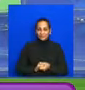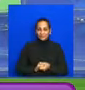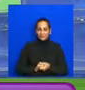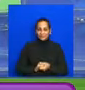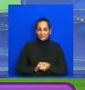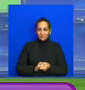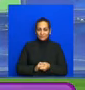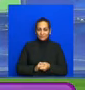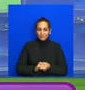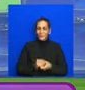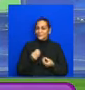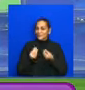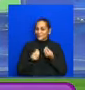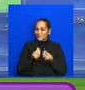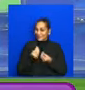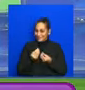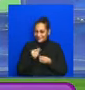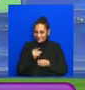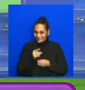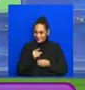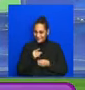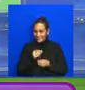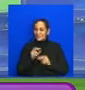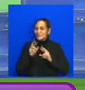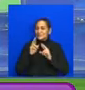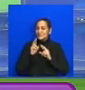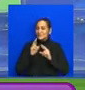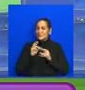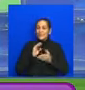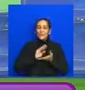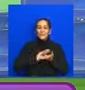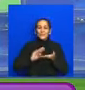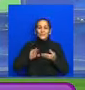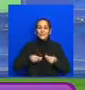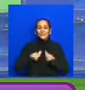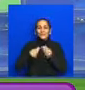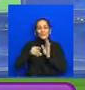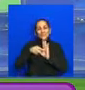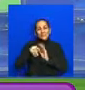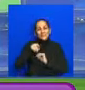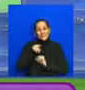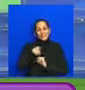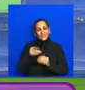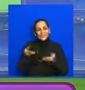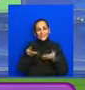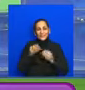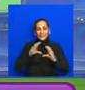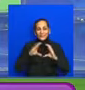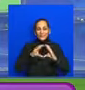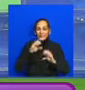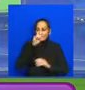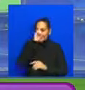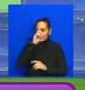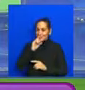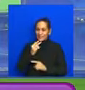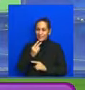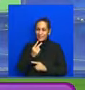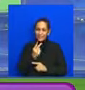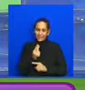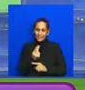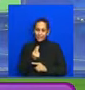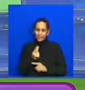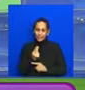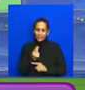19. Como é que você está indo? Estamos na torcida, este prêmio pode sair para você hoje. Bola amarela,